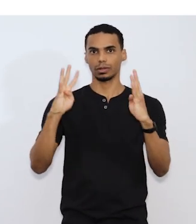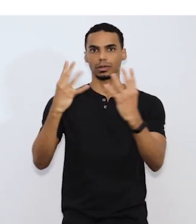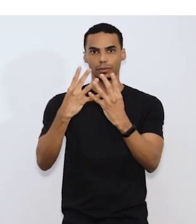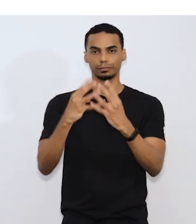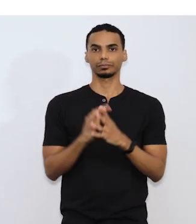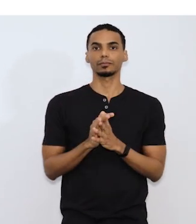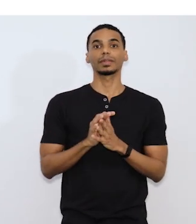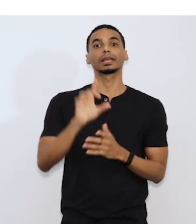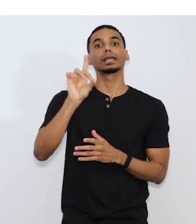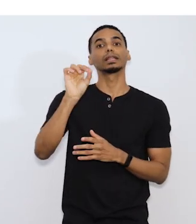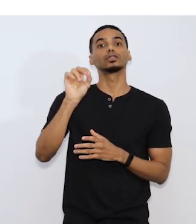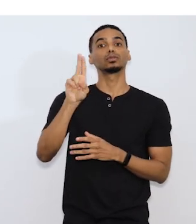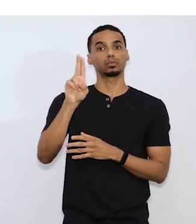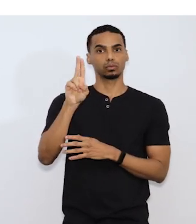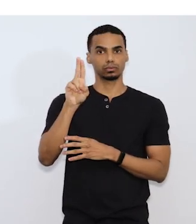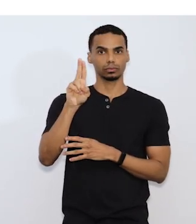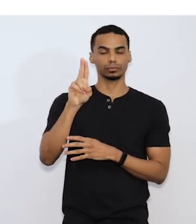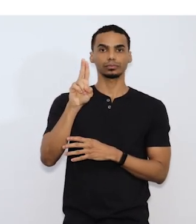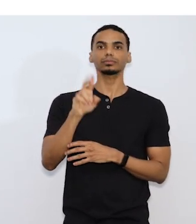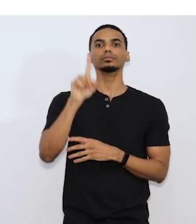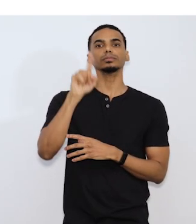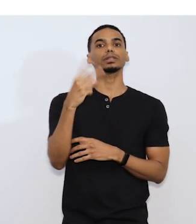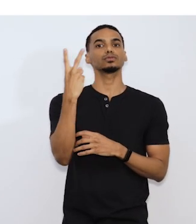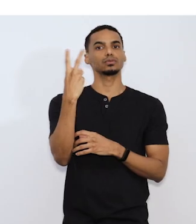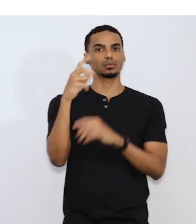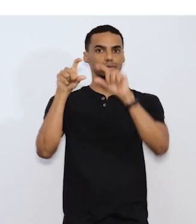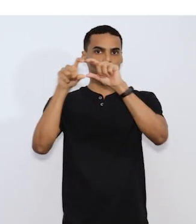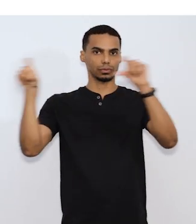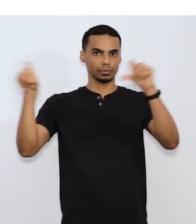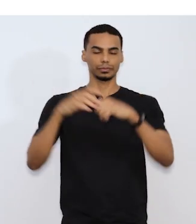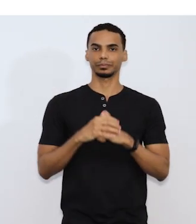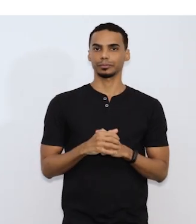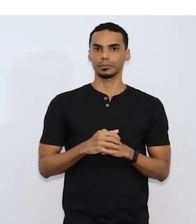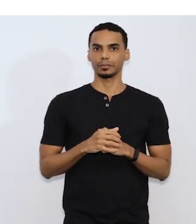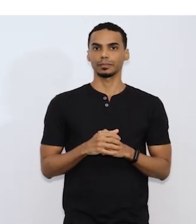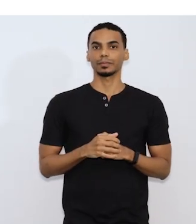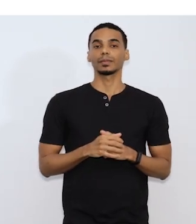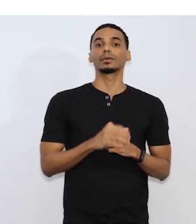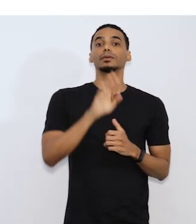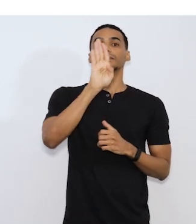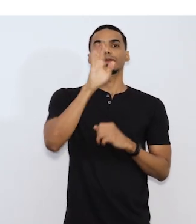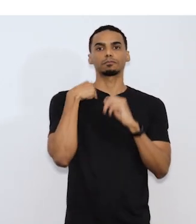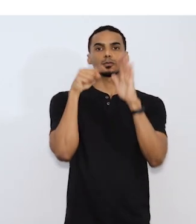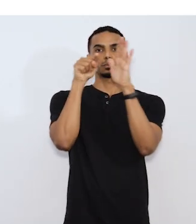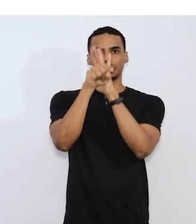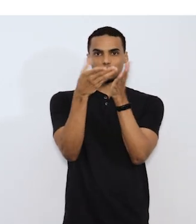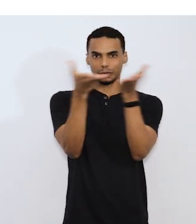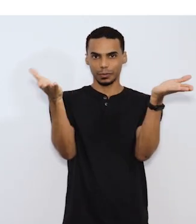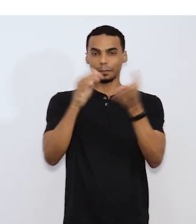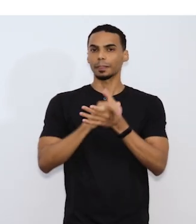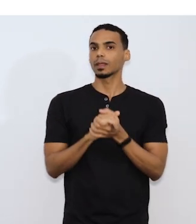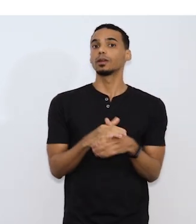o verbo dou, que determina aí a minha segunda oração. Na letra B eu pergunto para vocês,